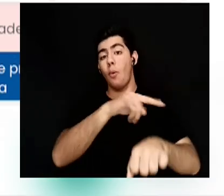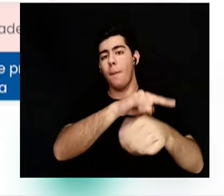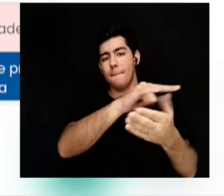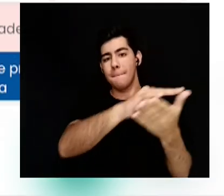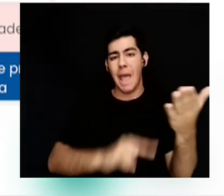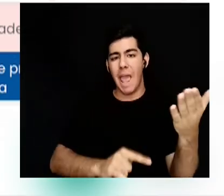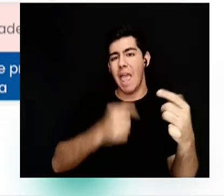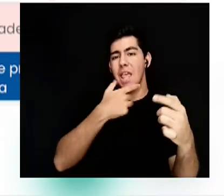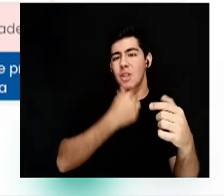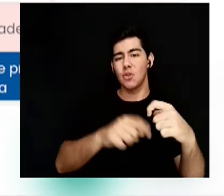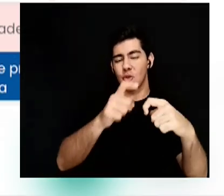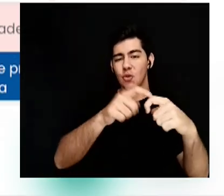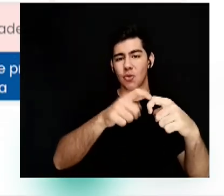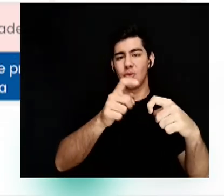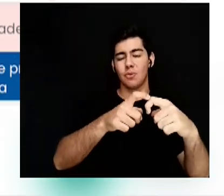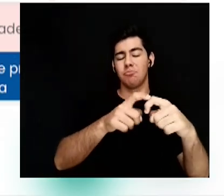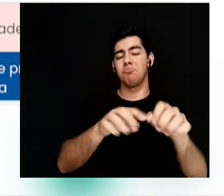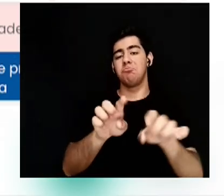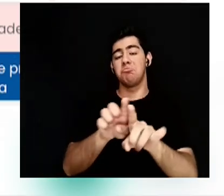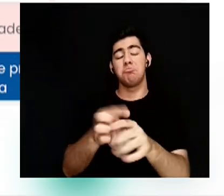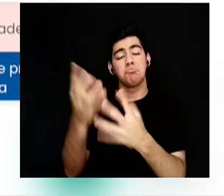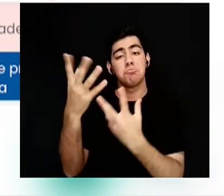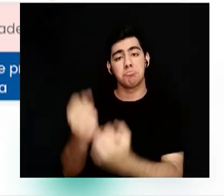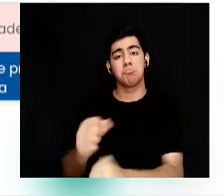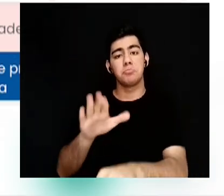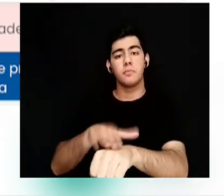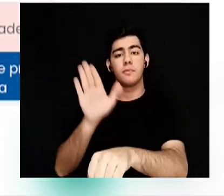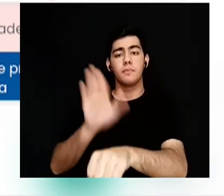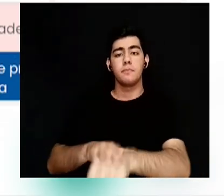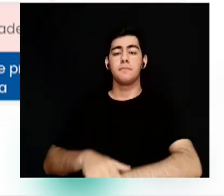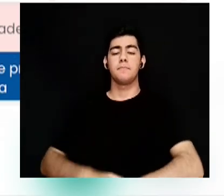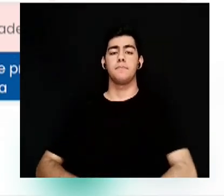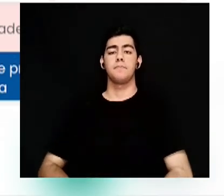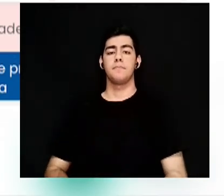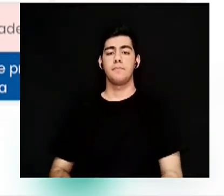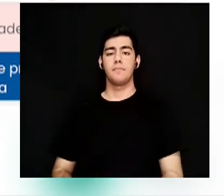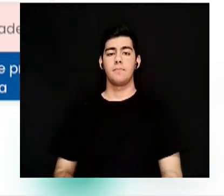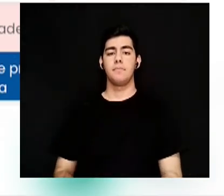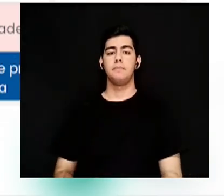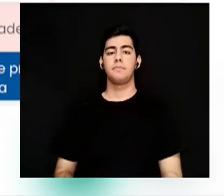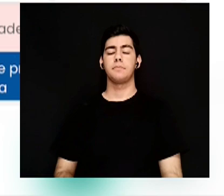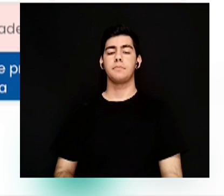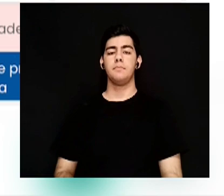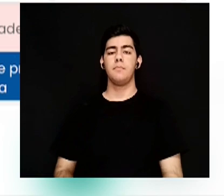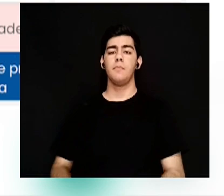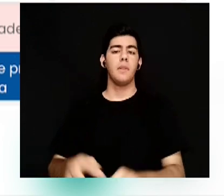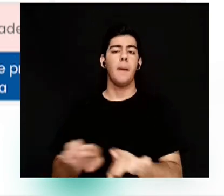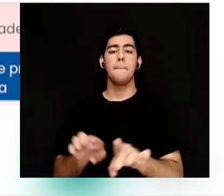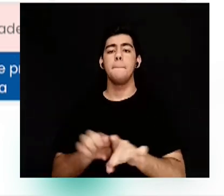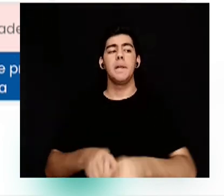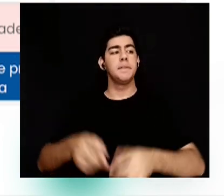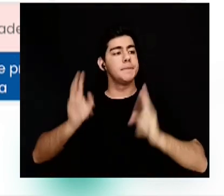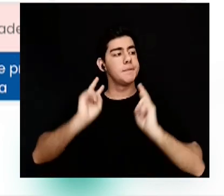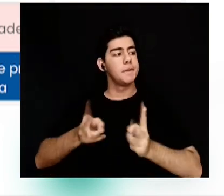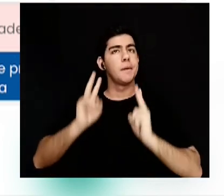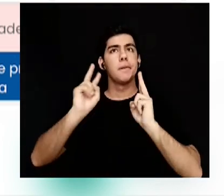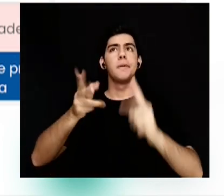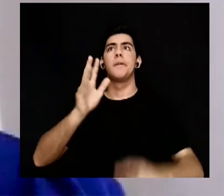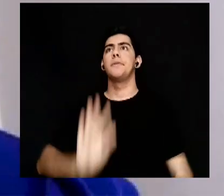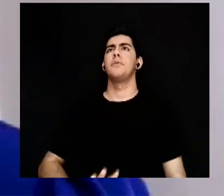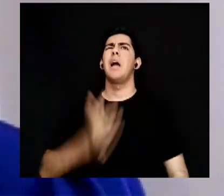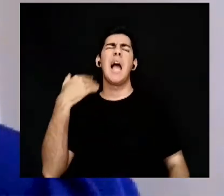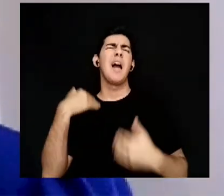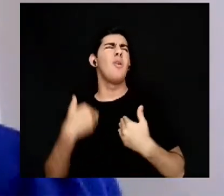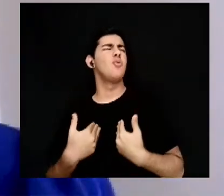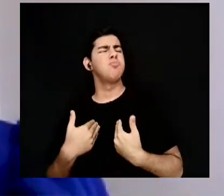A questão isso sempre vai acontecer, tá? Assim, a questão de, eu vou engordar um pouquinho mais para ser elegível